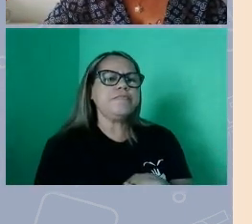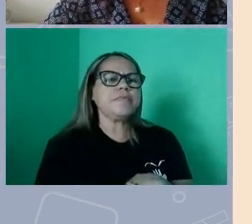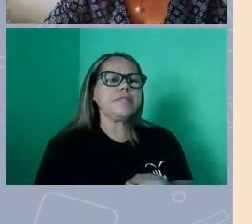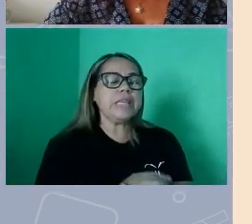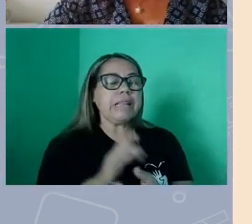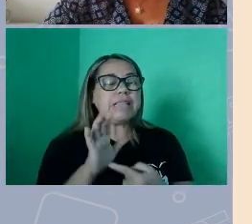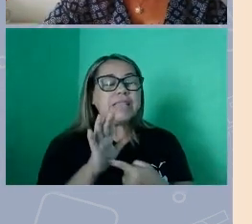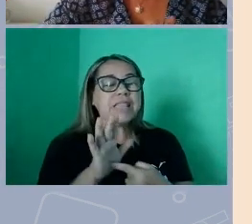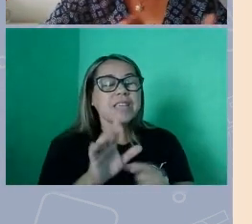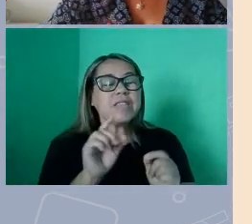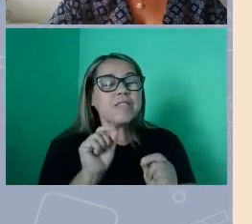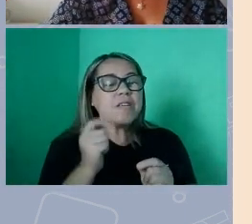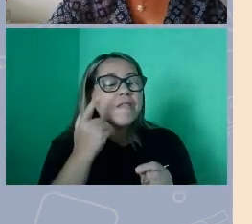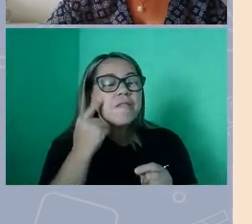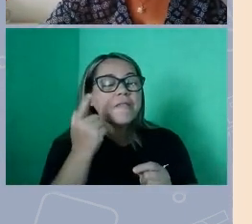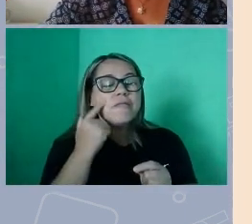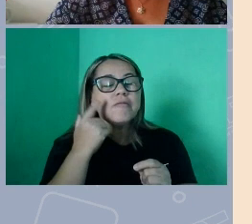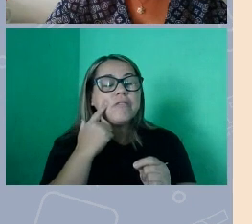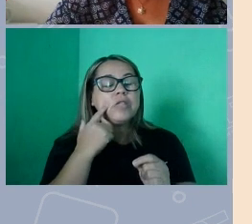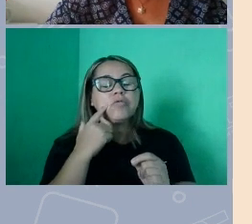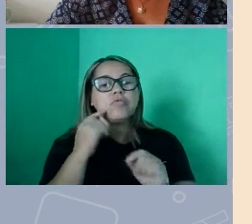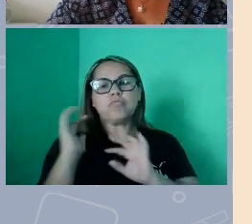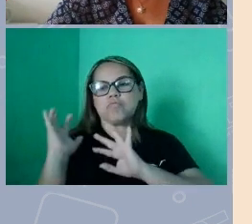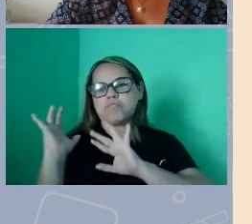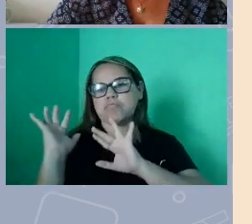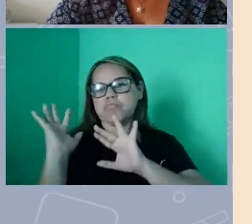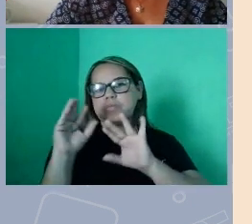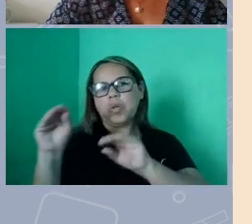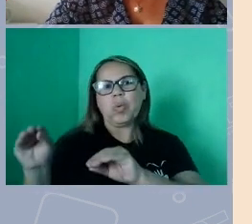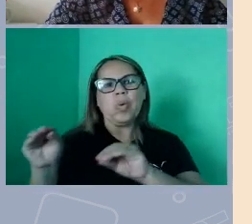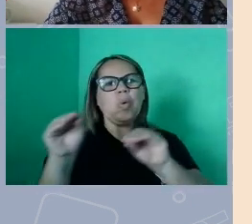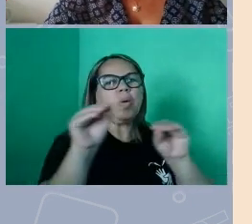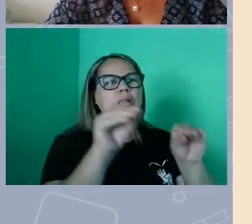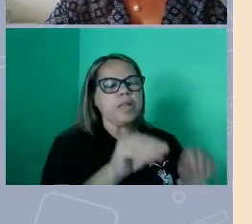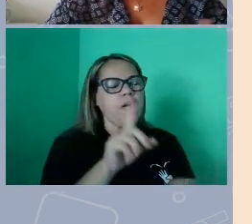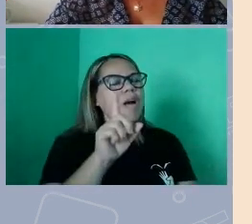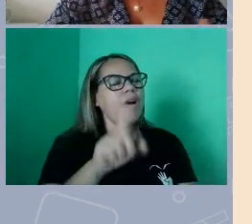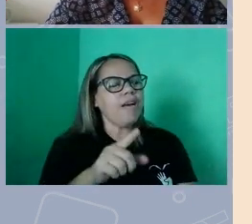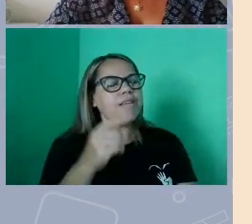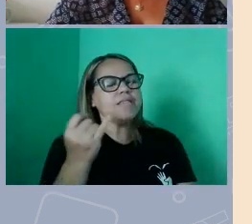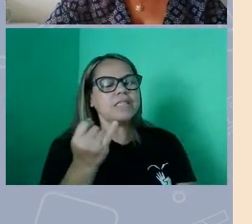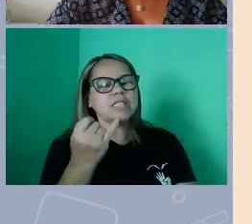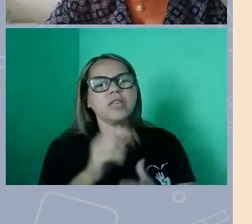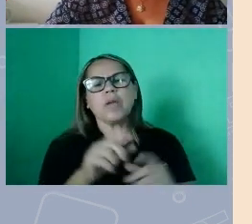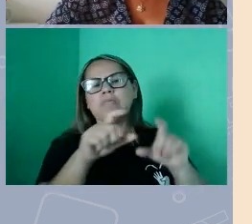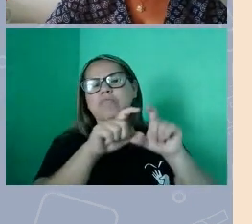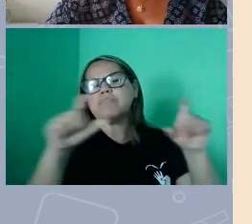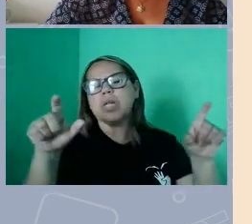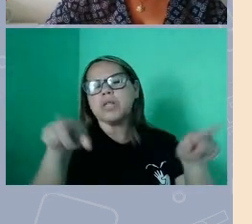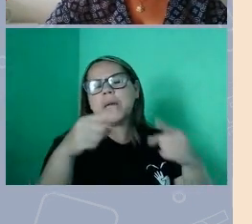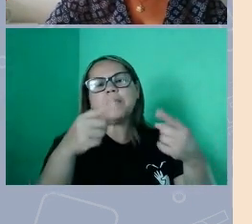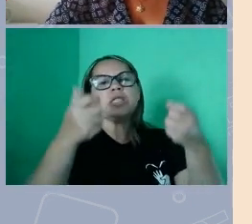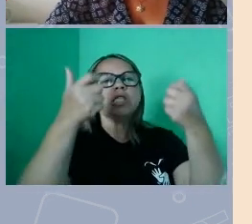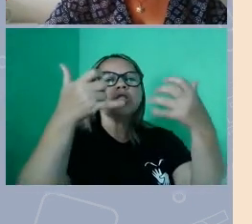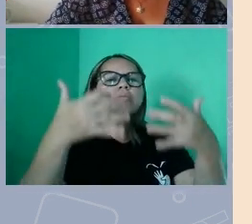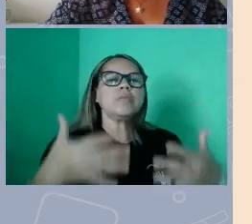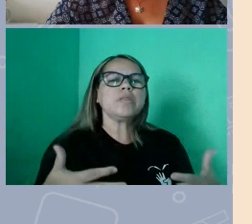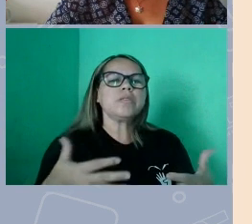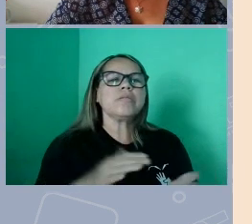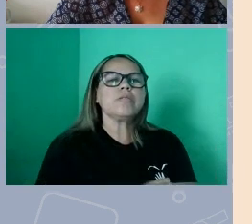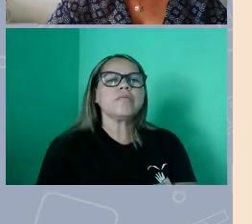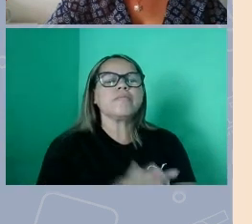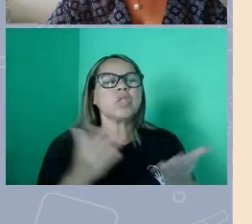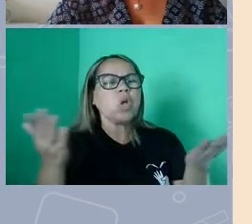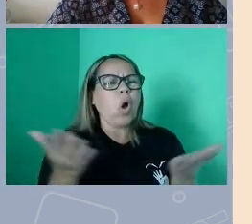questão dos movimentos migratórios então é bem interessante então um pequeno trecho da música onde diz assim hoje